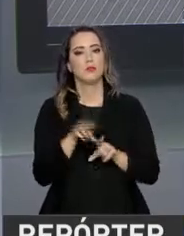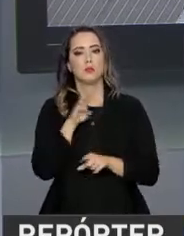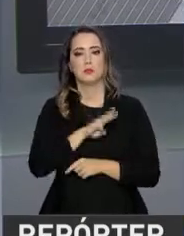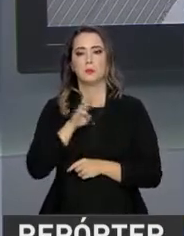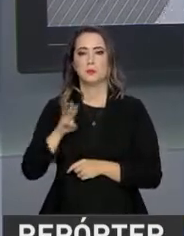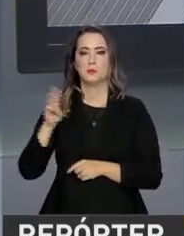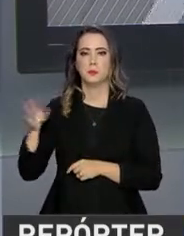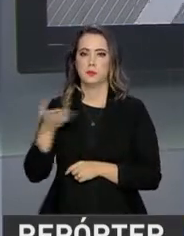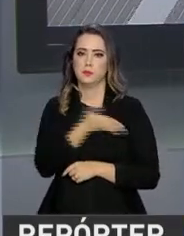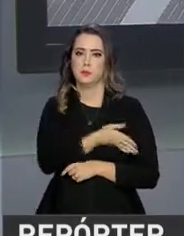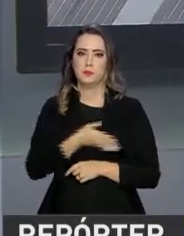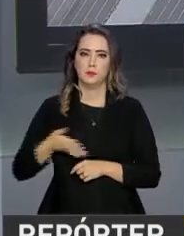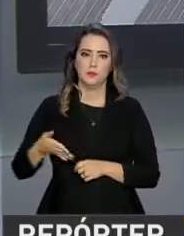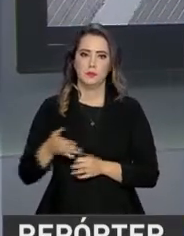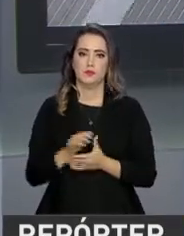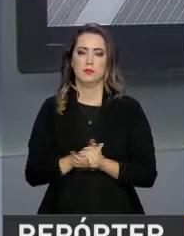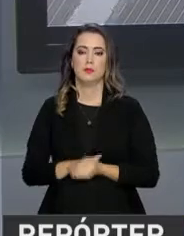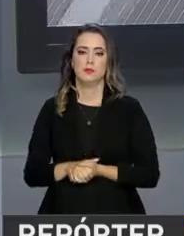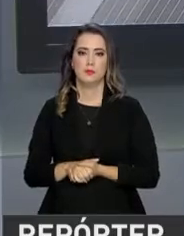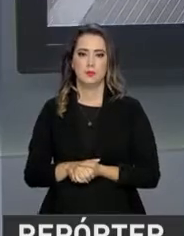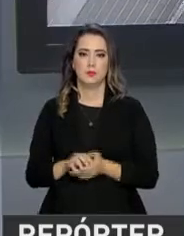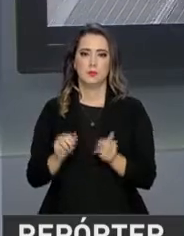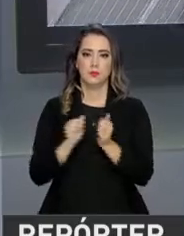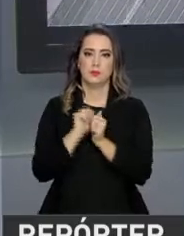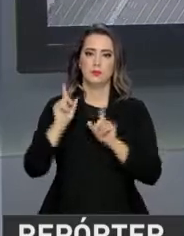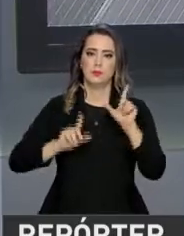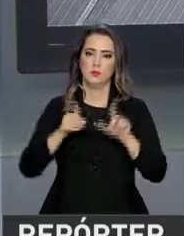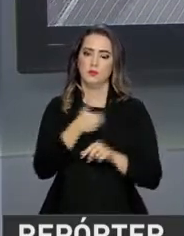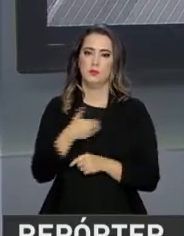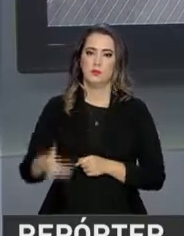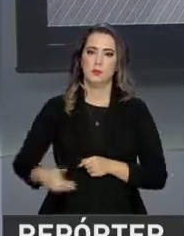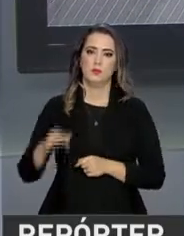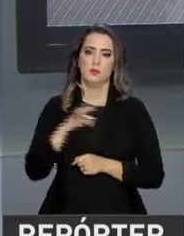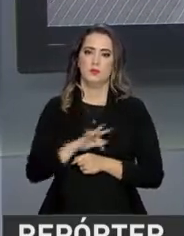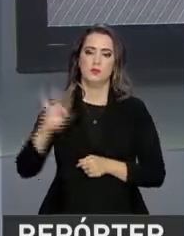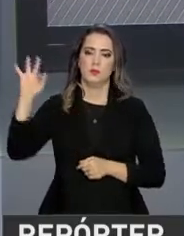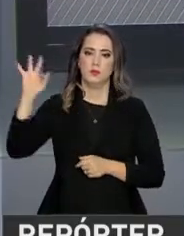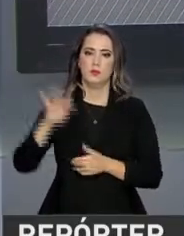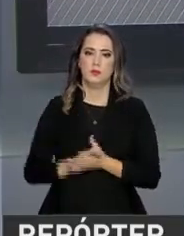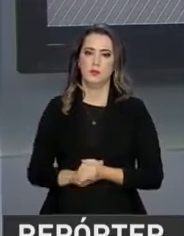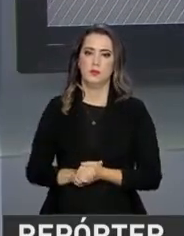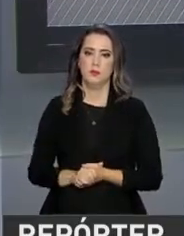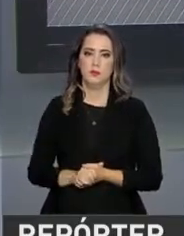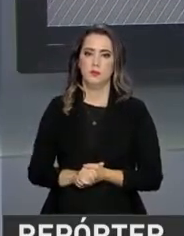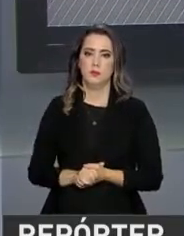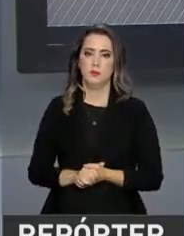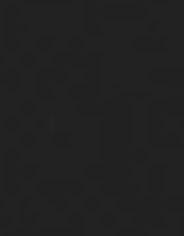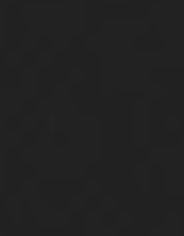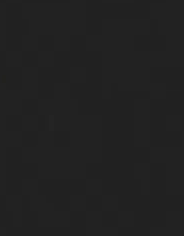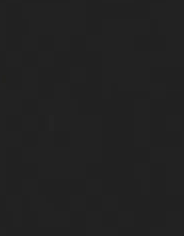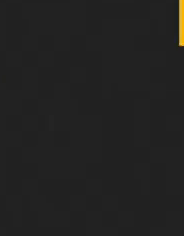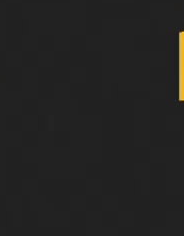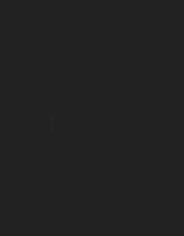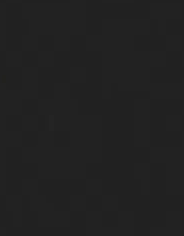também está na página da nbr na internet continue com a gente na nbr a tv do governo federal